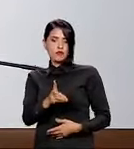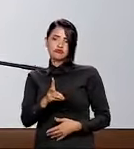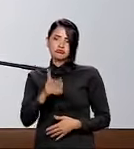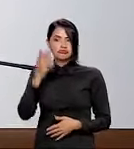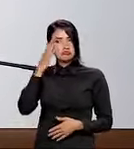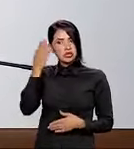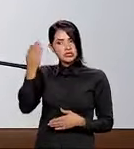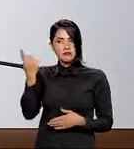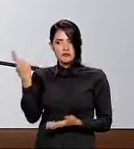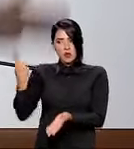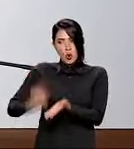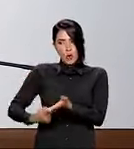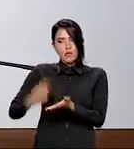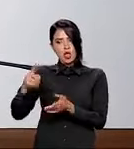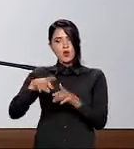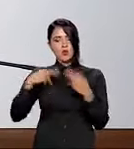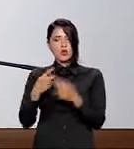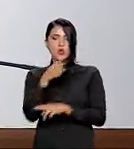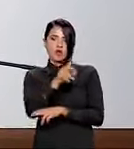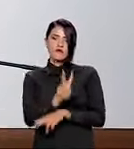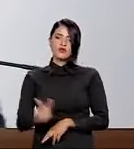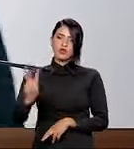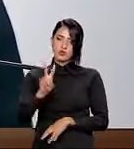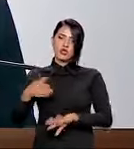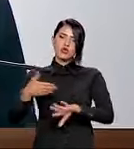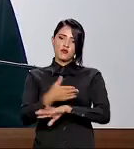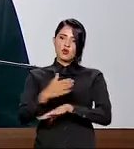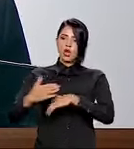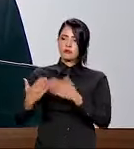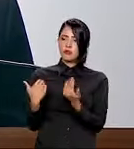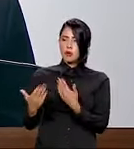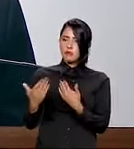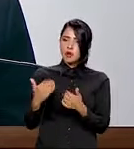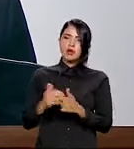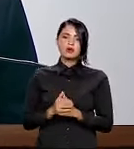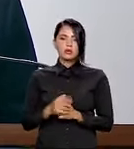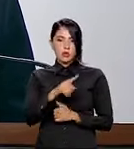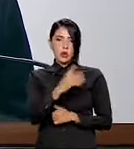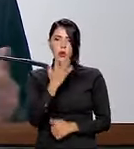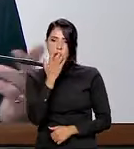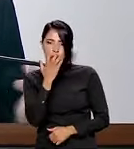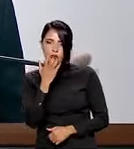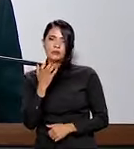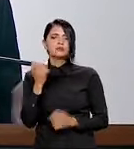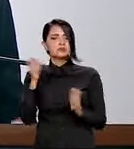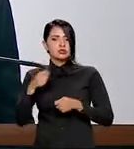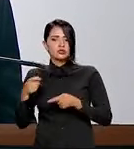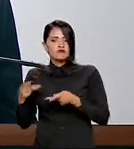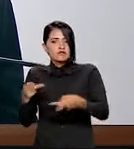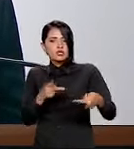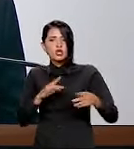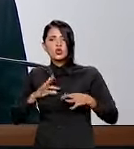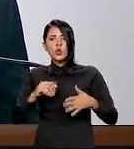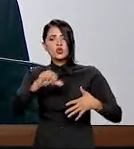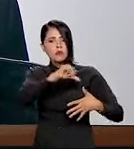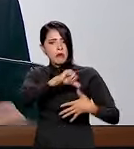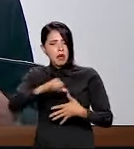quem sabe você marca uma reunião na Venezuela. E eu vou lá conversar com o Maduro. Eu preciso visitar toda a América do